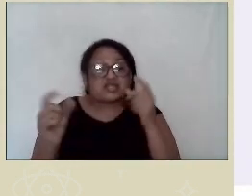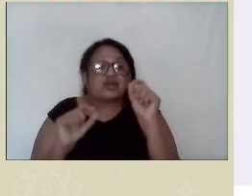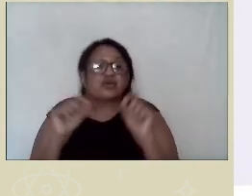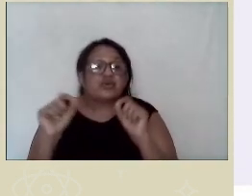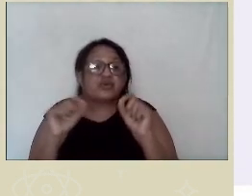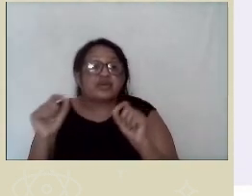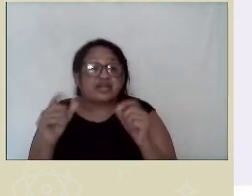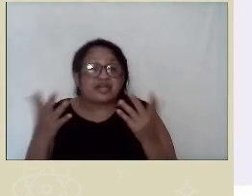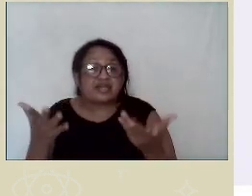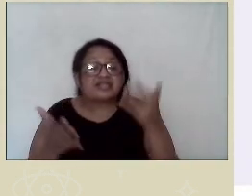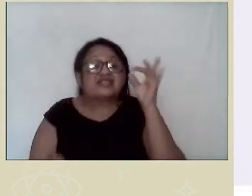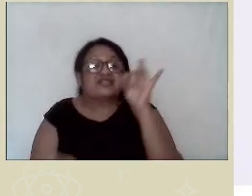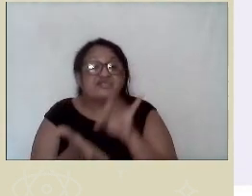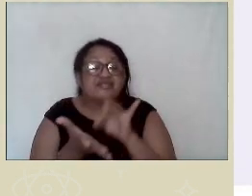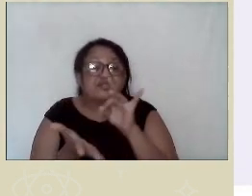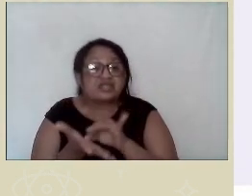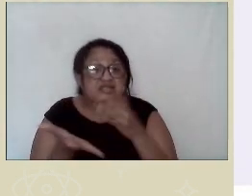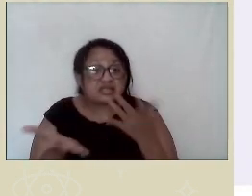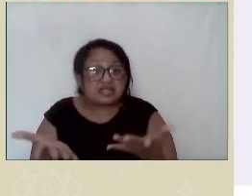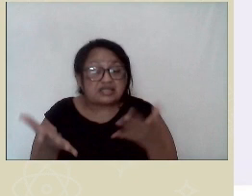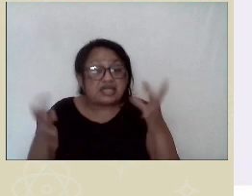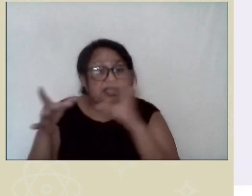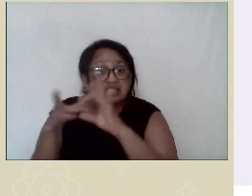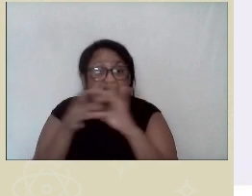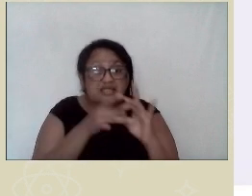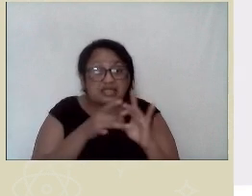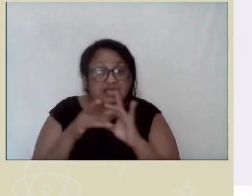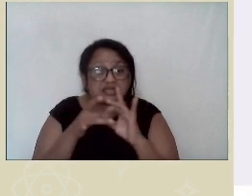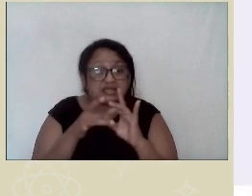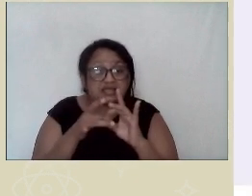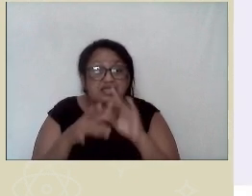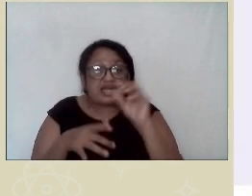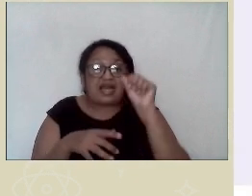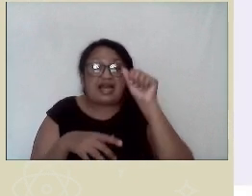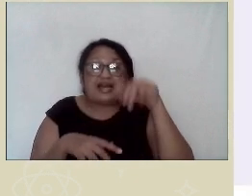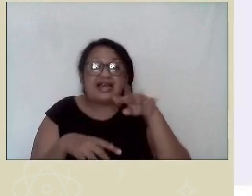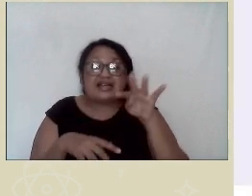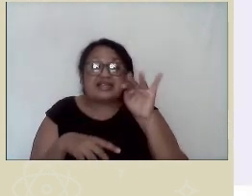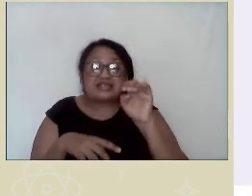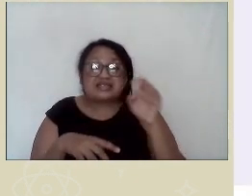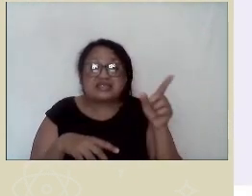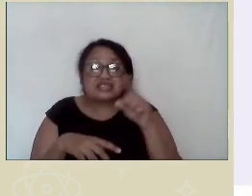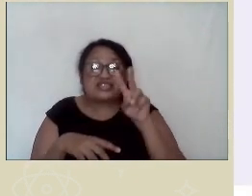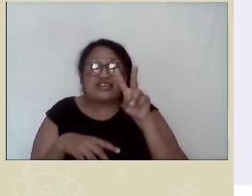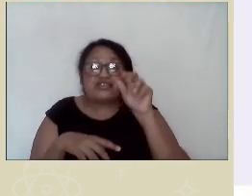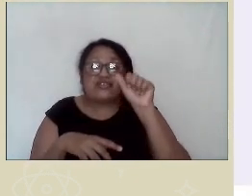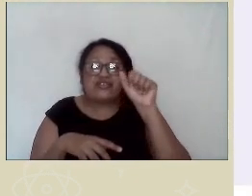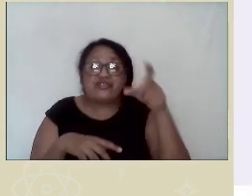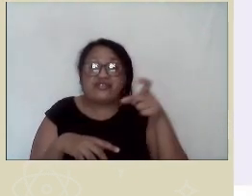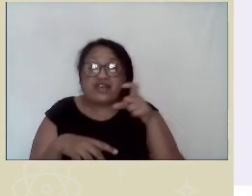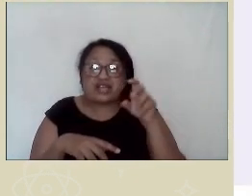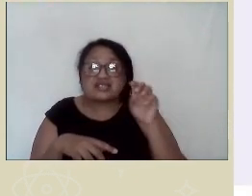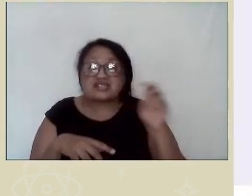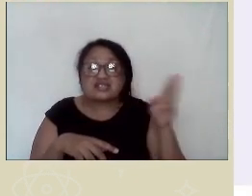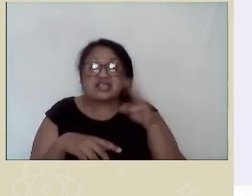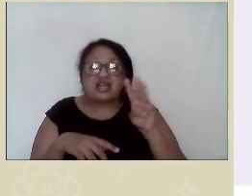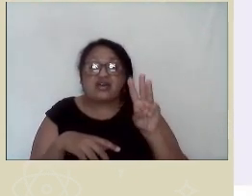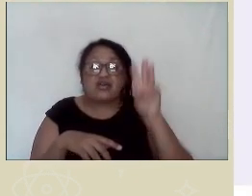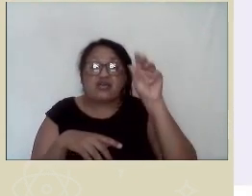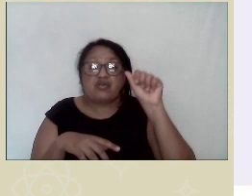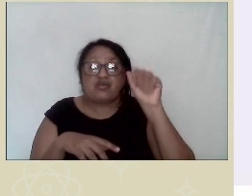multimilionários estavam ligados a Antivax Watch não né a Antivax Watch é uma dessas plataformas que